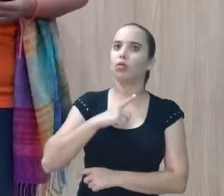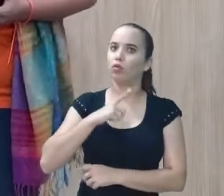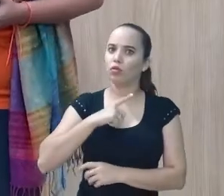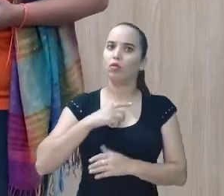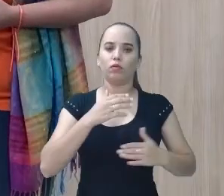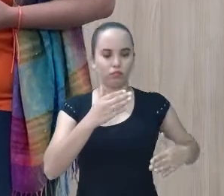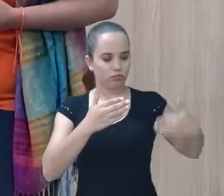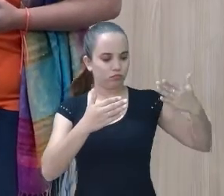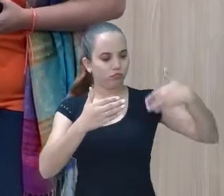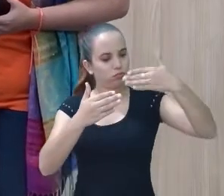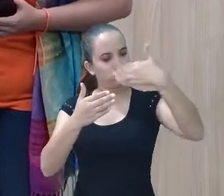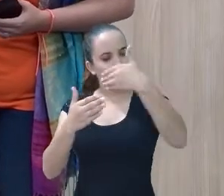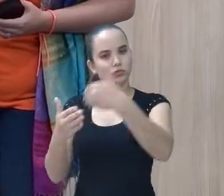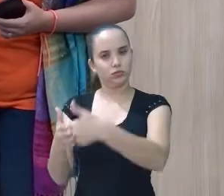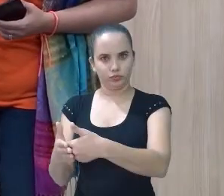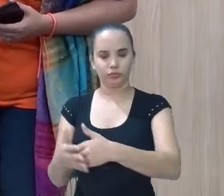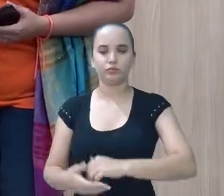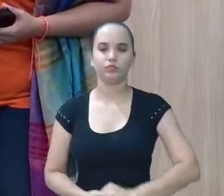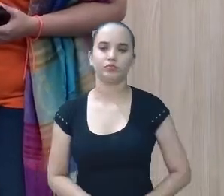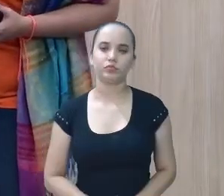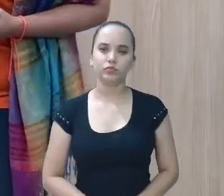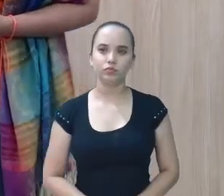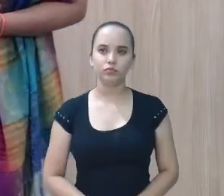a vida.